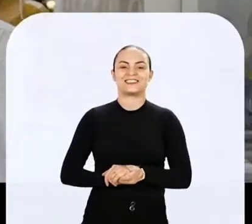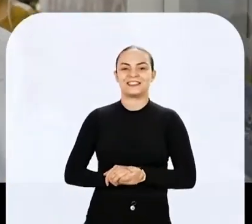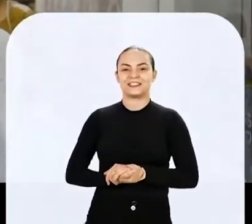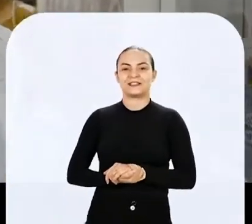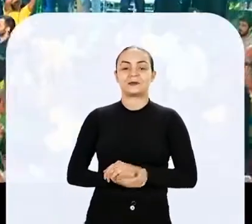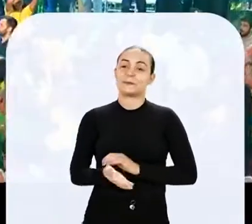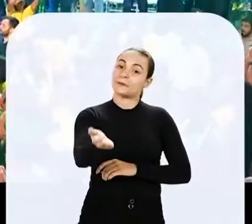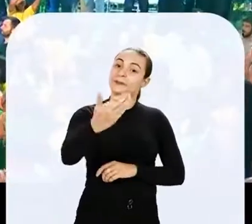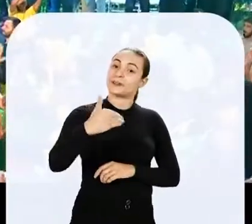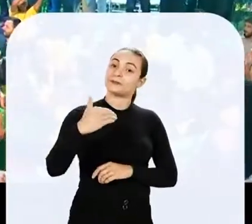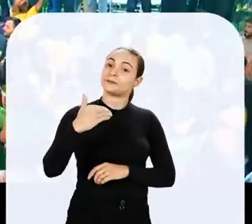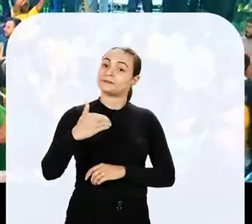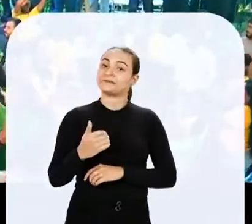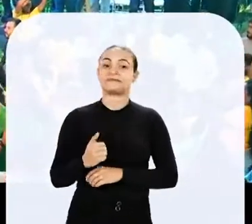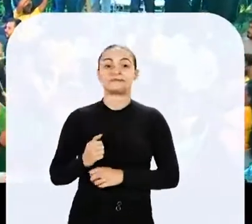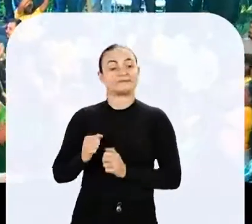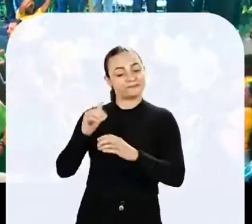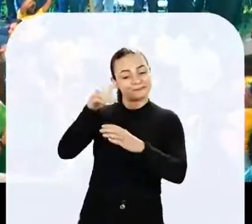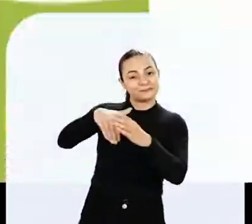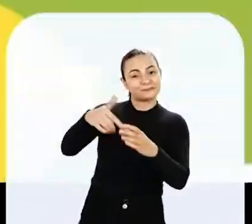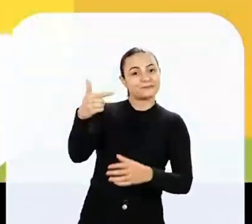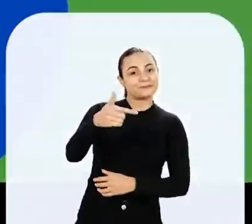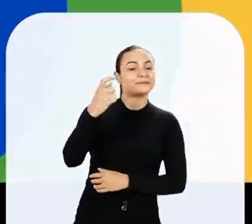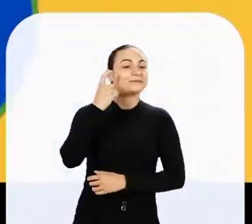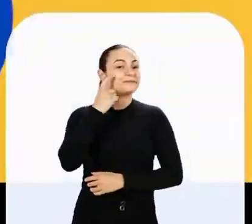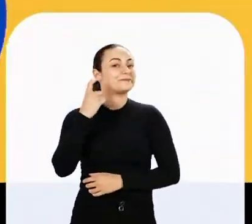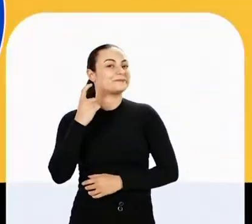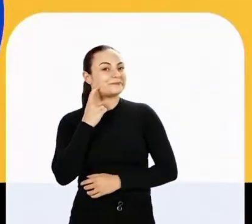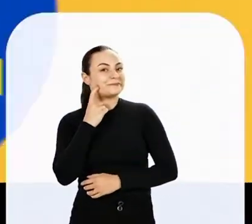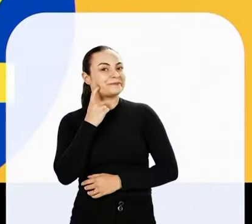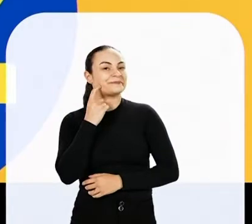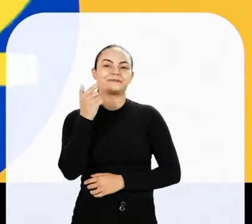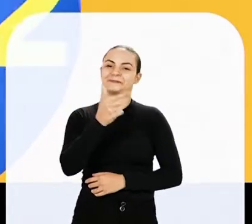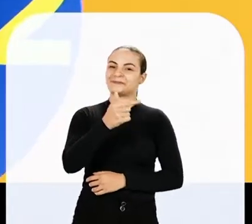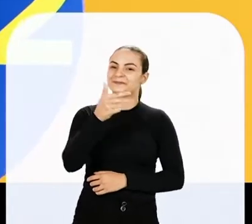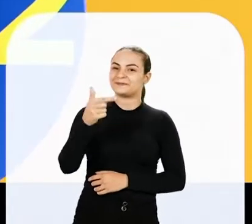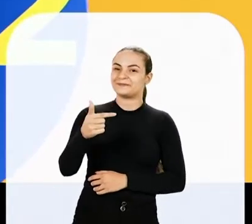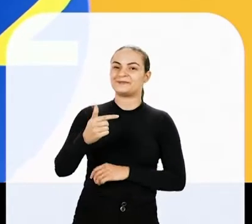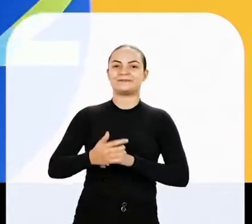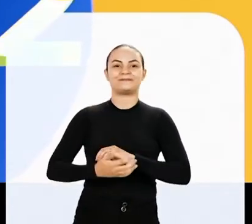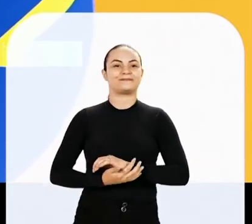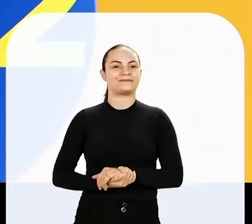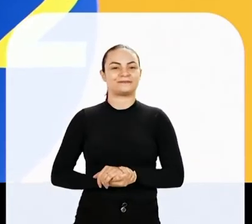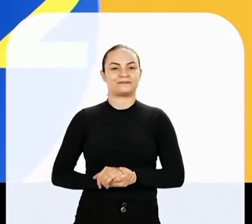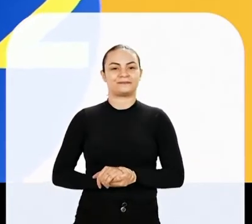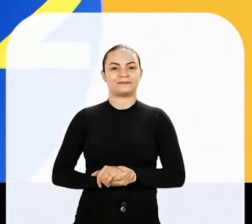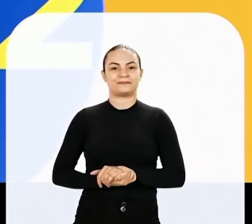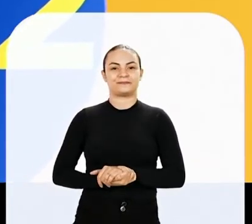Rogério, é 22.